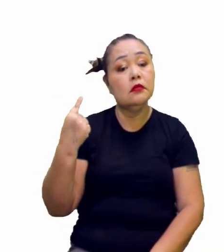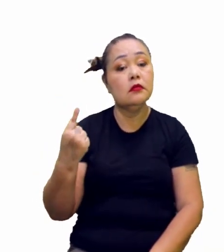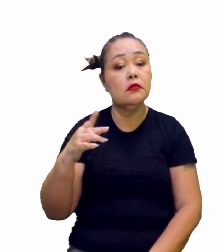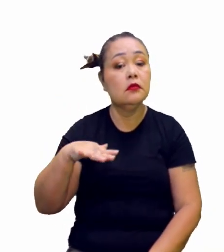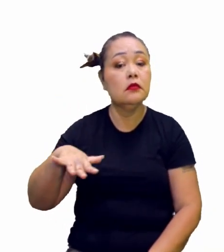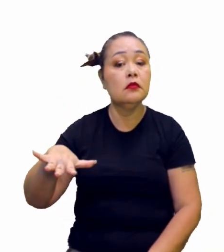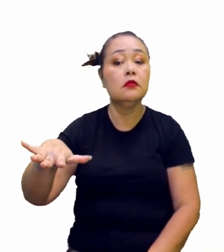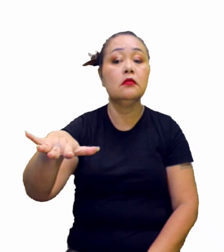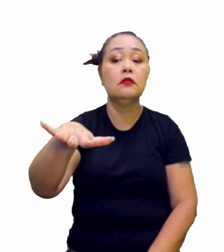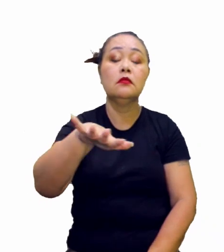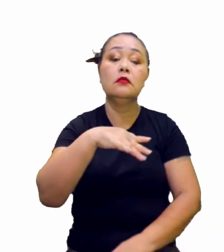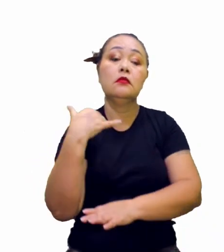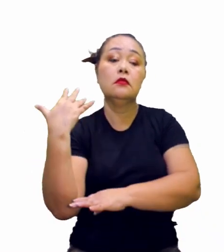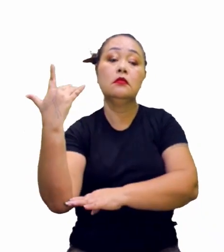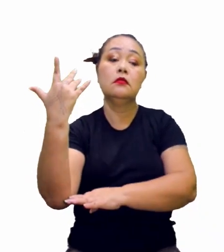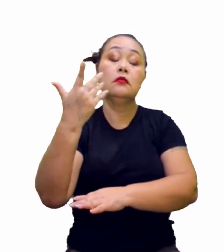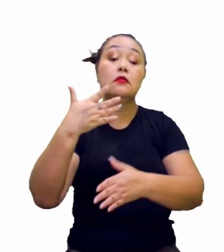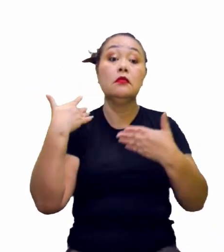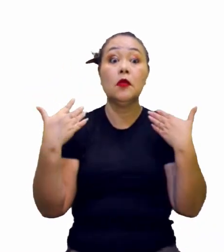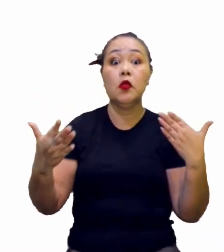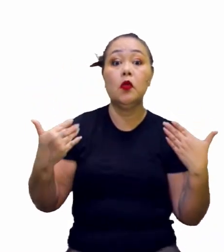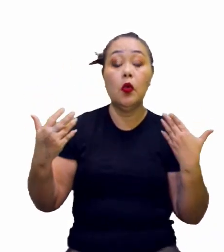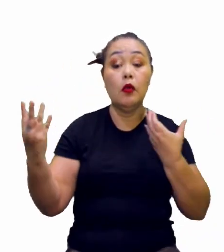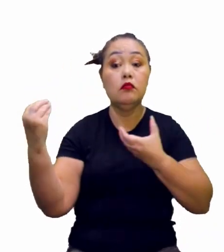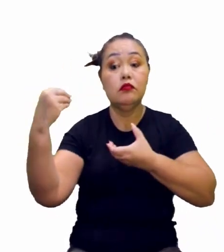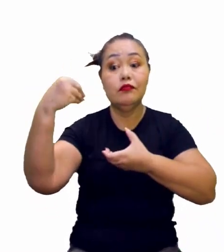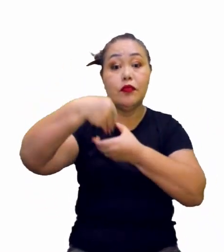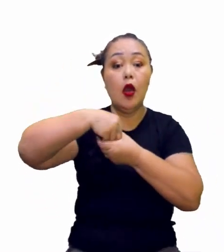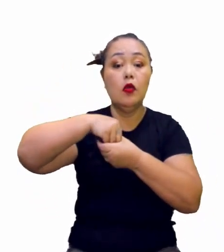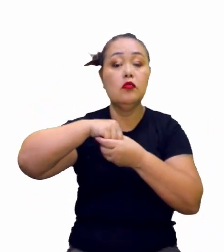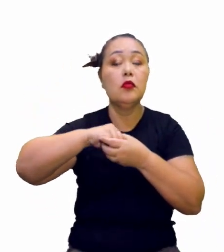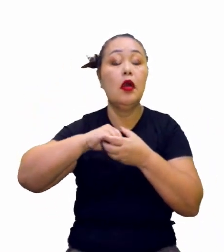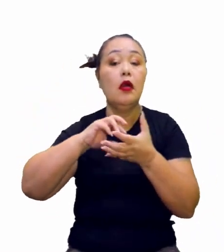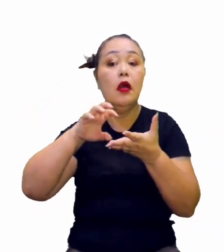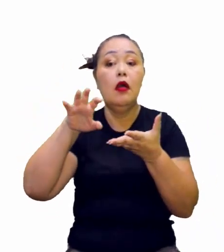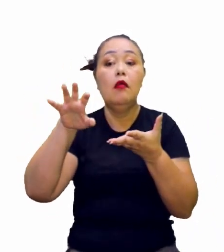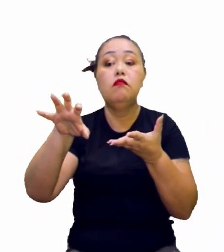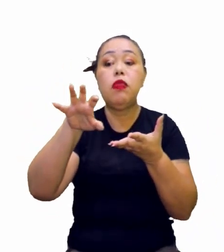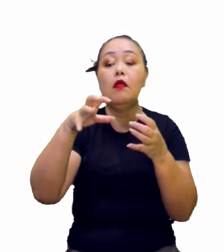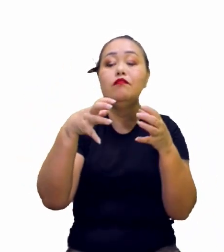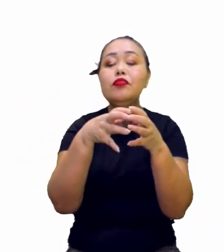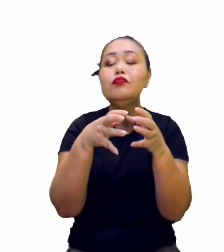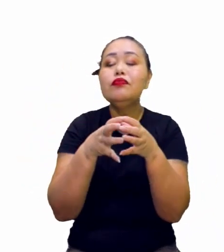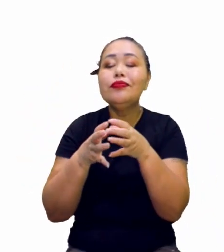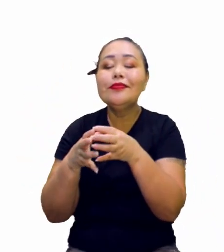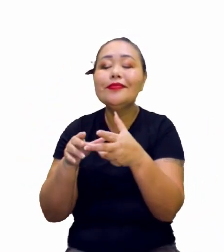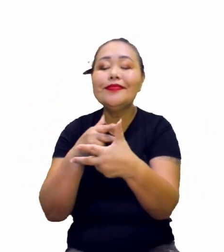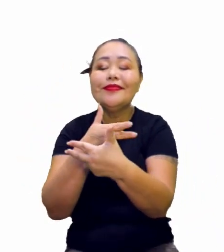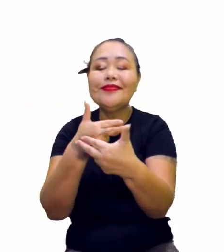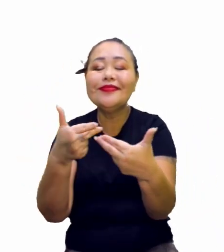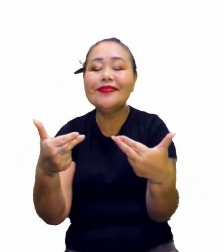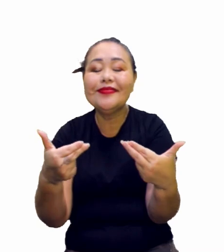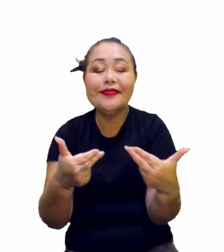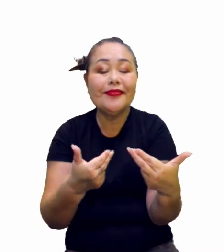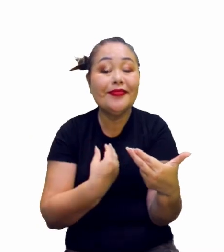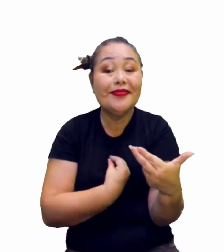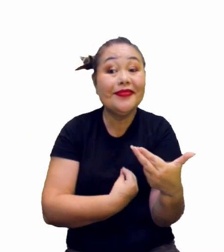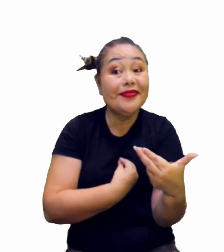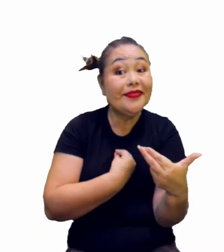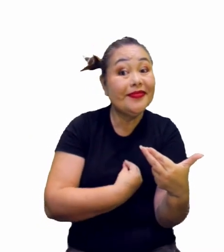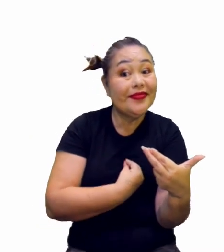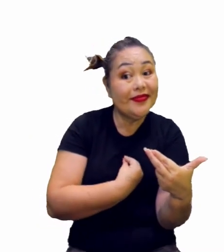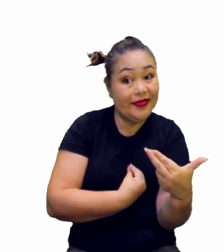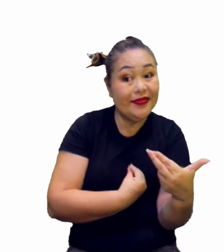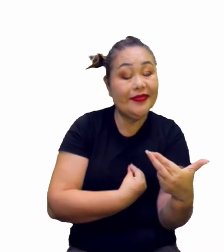de florestas tropicais que abrigam uma grande concentração de espécie. Essa espécie que você está lendo aí, meus